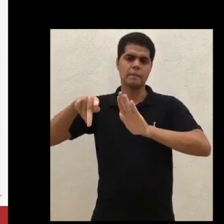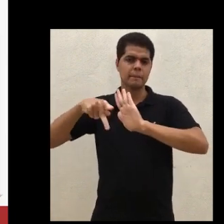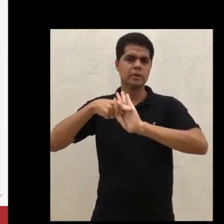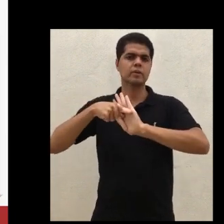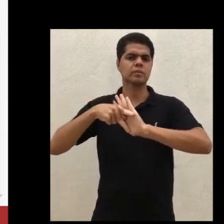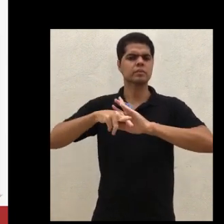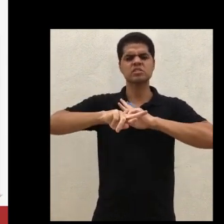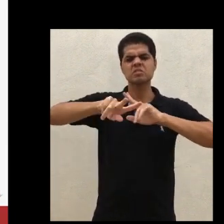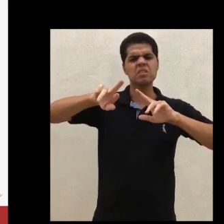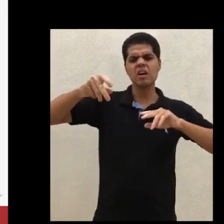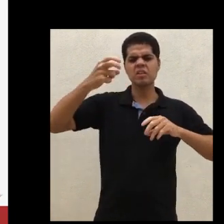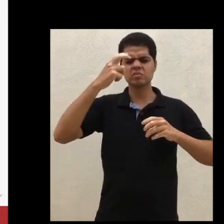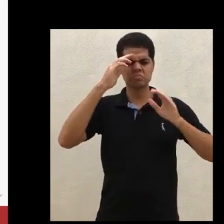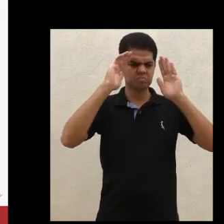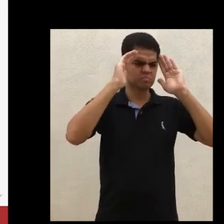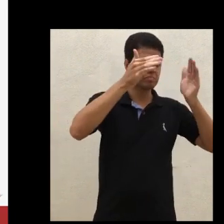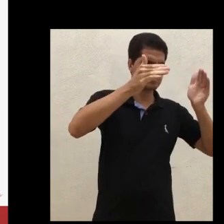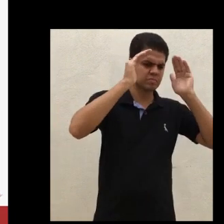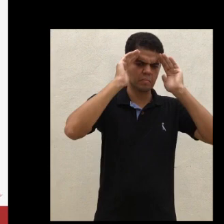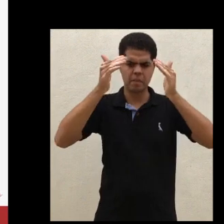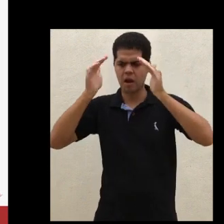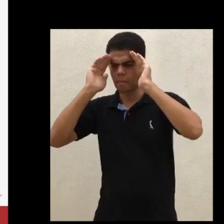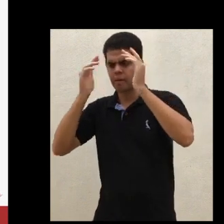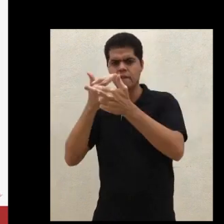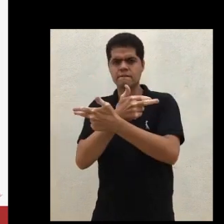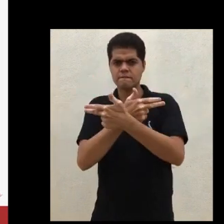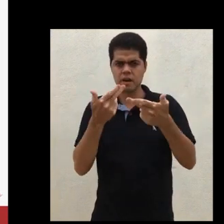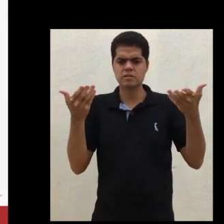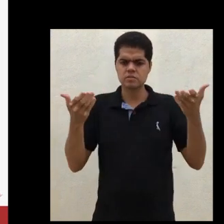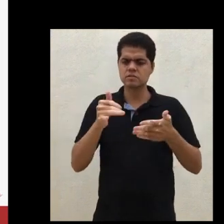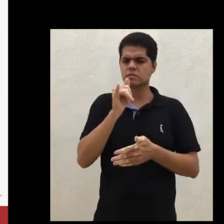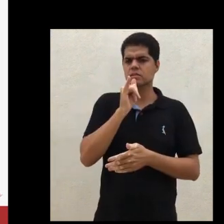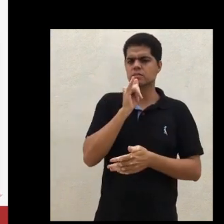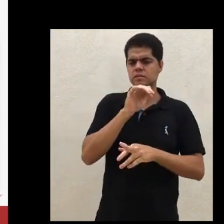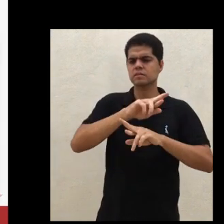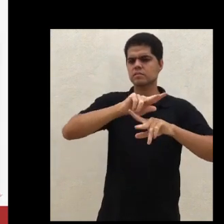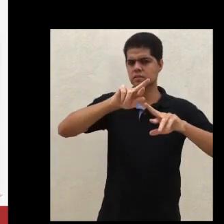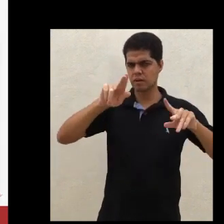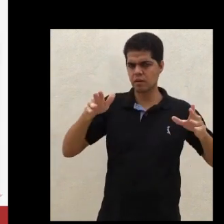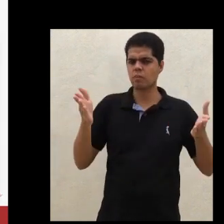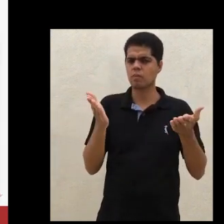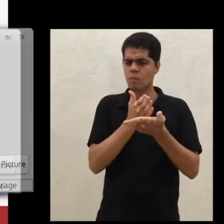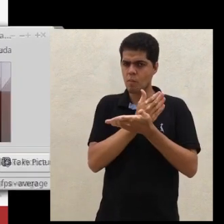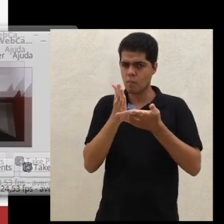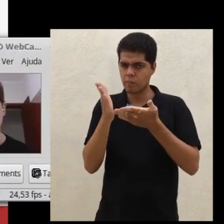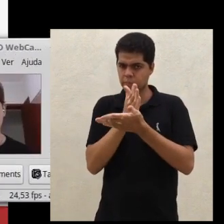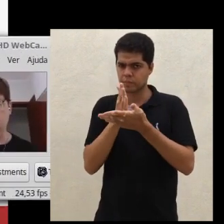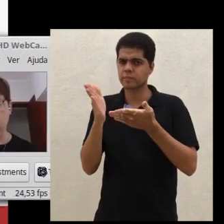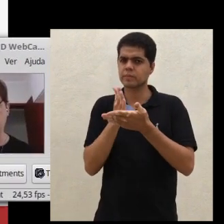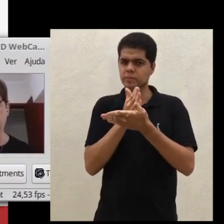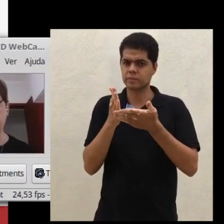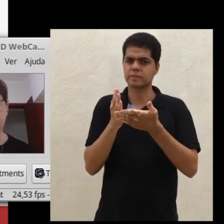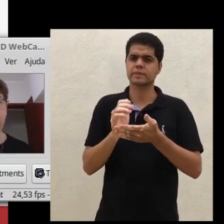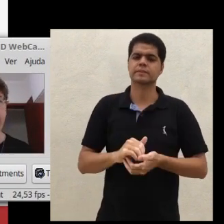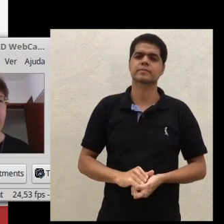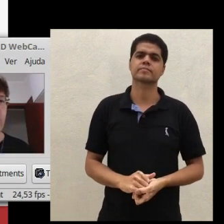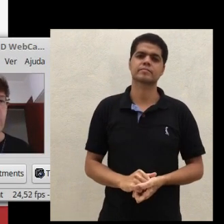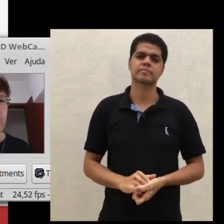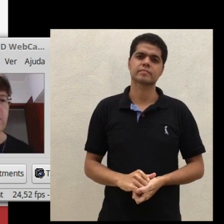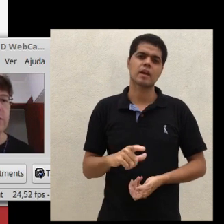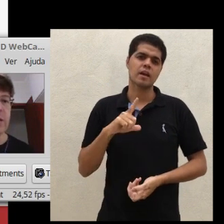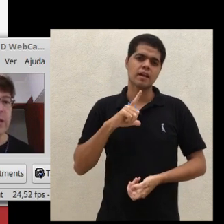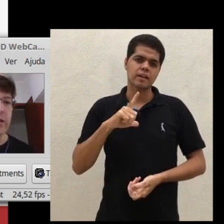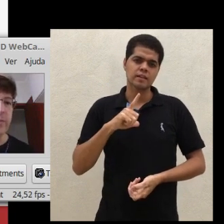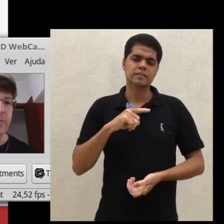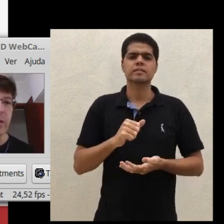outras áreas de conhecimento. Tá? Tem muitas aplicações, a gente vai ver aqui algumas, né? Aplicações da lógica fuzzy.